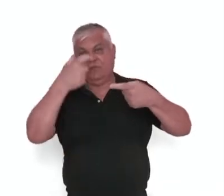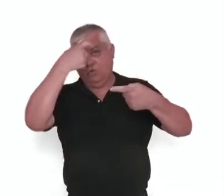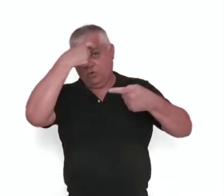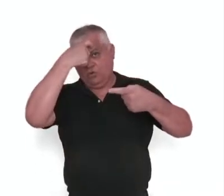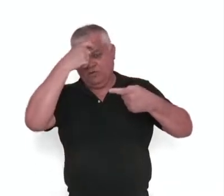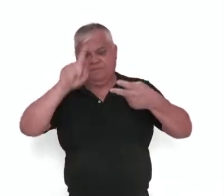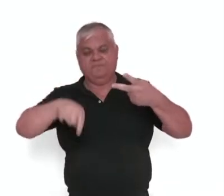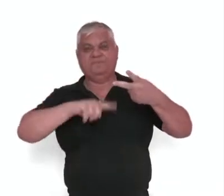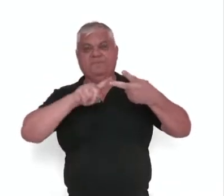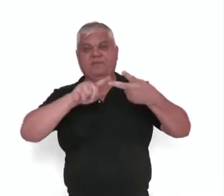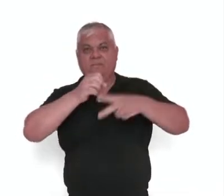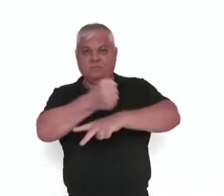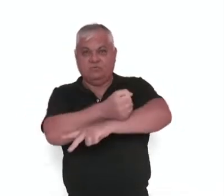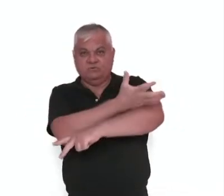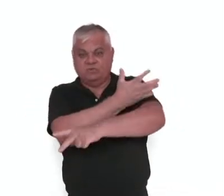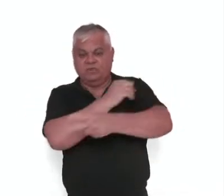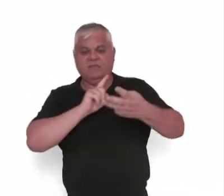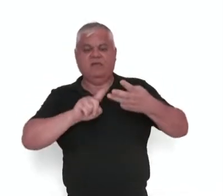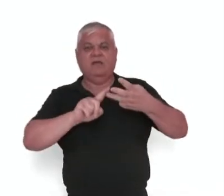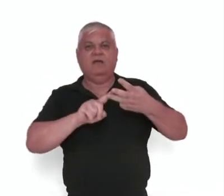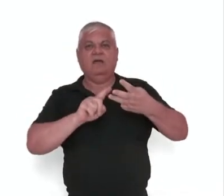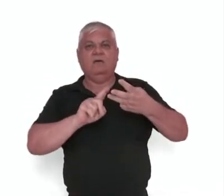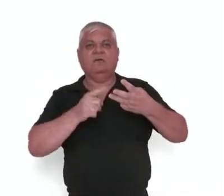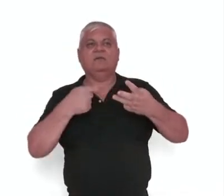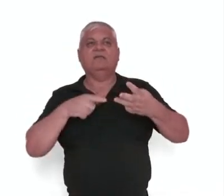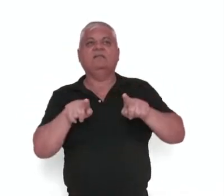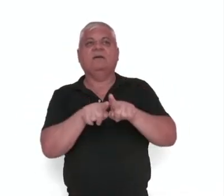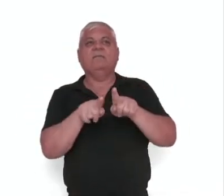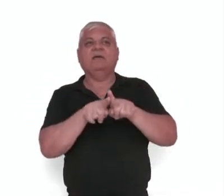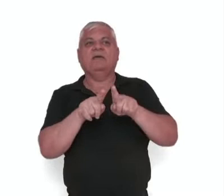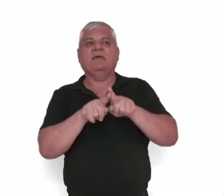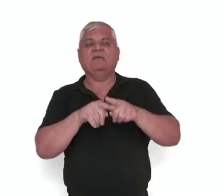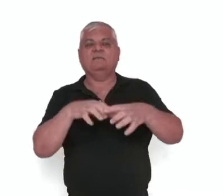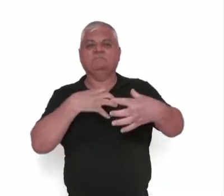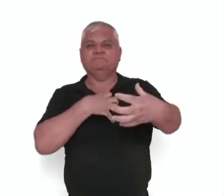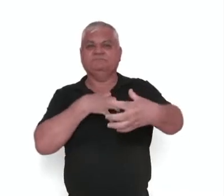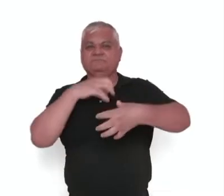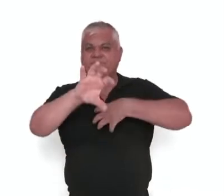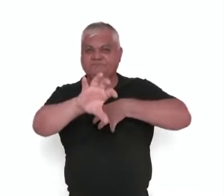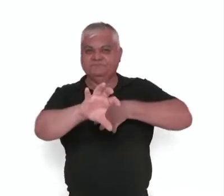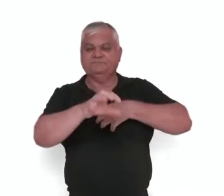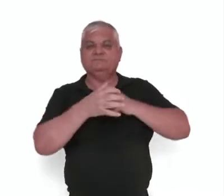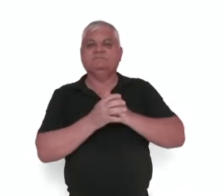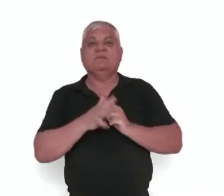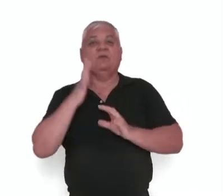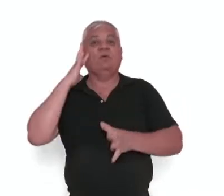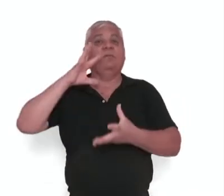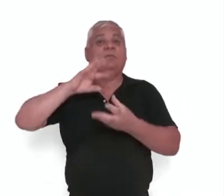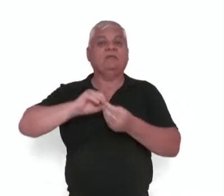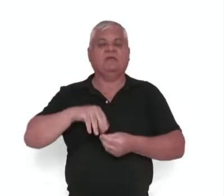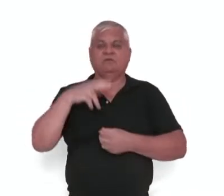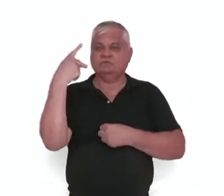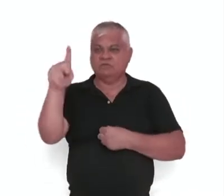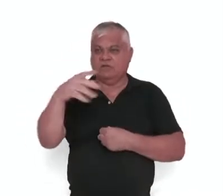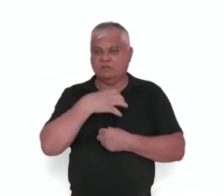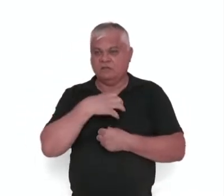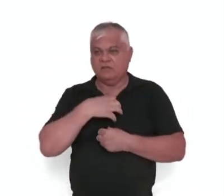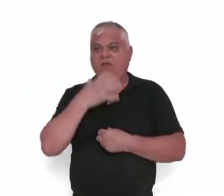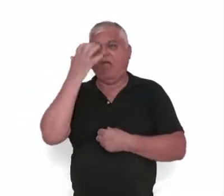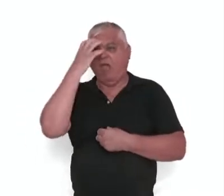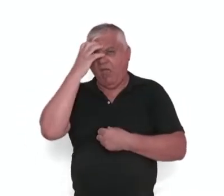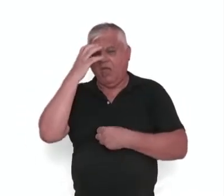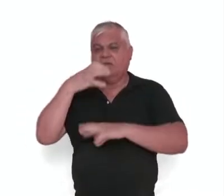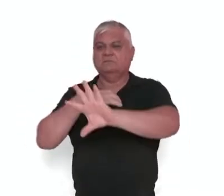cognitivo, emocional e preocupação empática. Compreendendo o outro e se colocando no